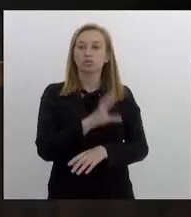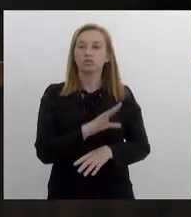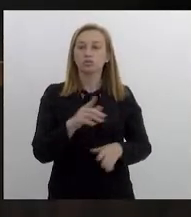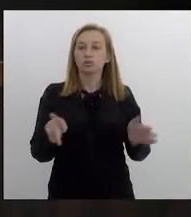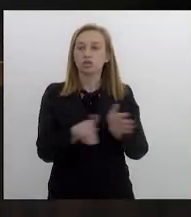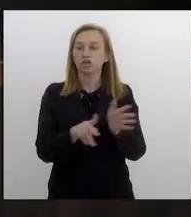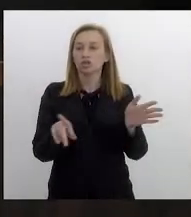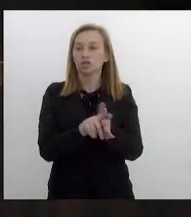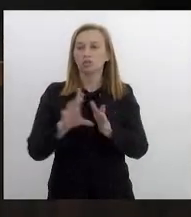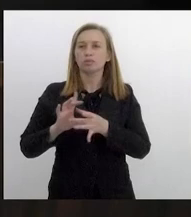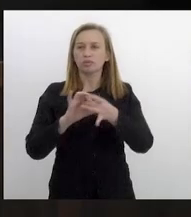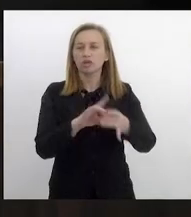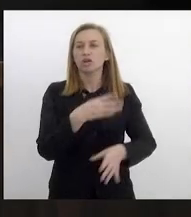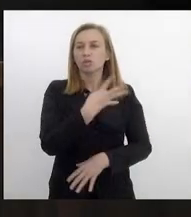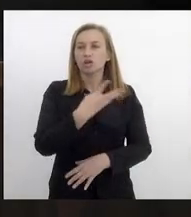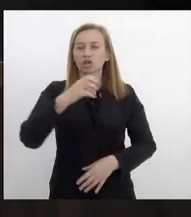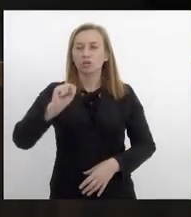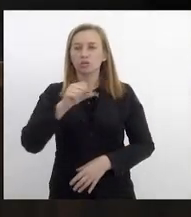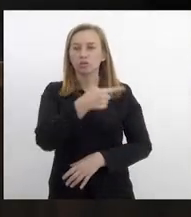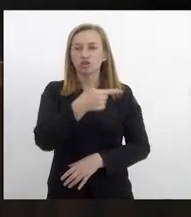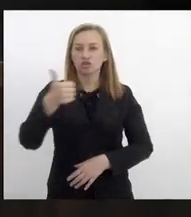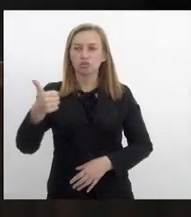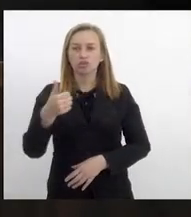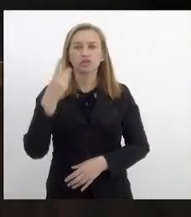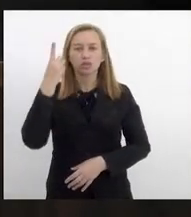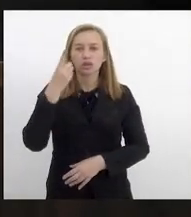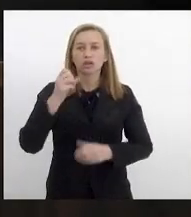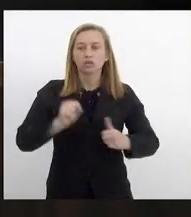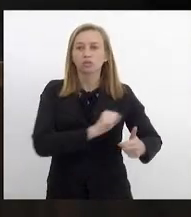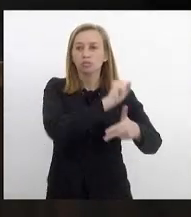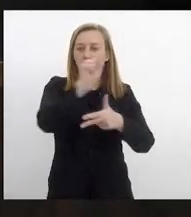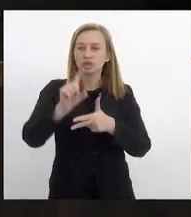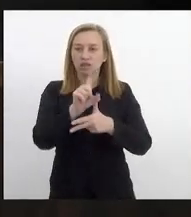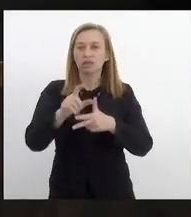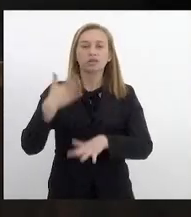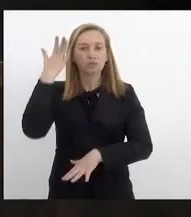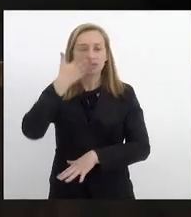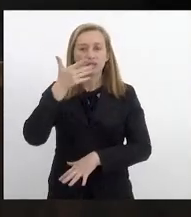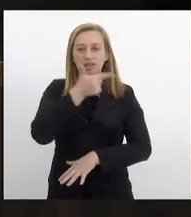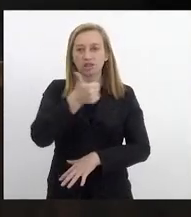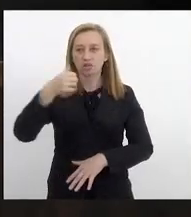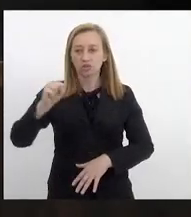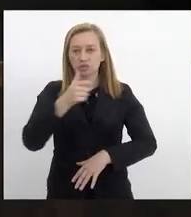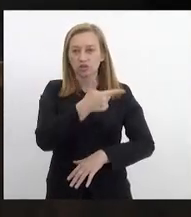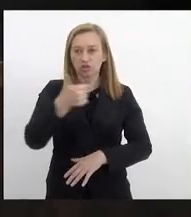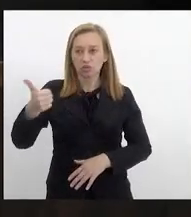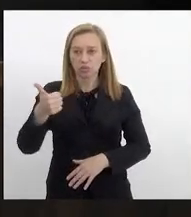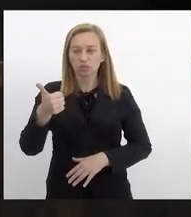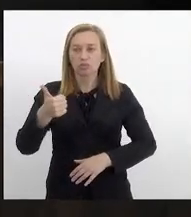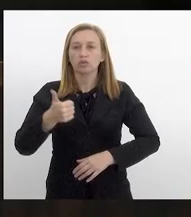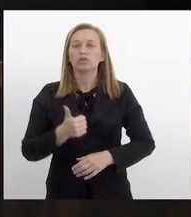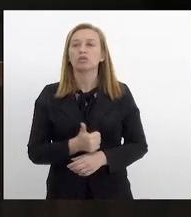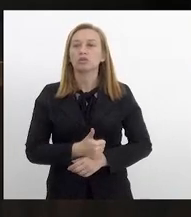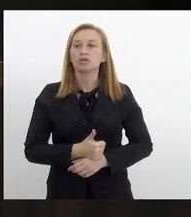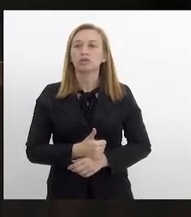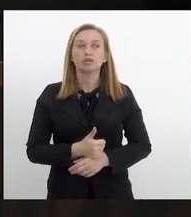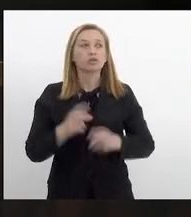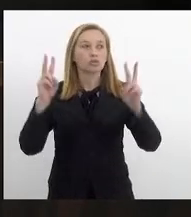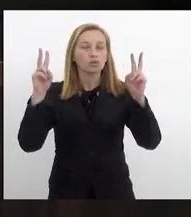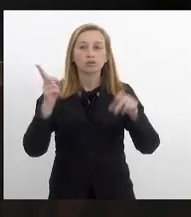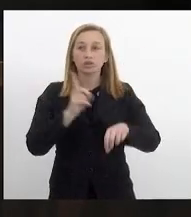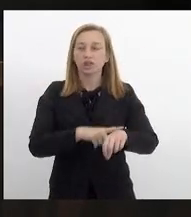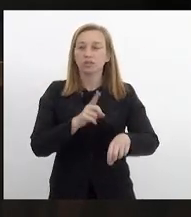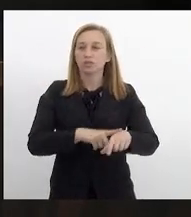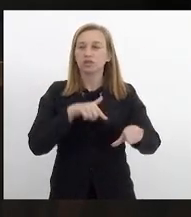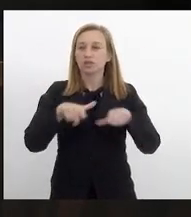lei complementar 4821, de autoria do Poder Executivo, mensagem 1821, que extingue o adicional para o tempo de serviço,